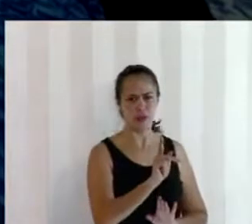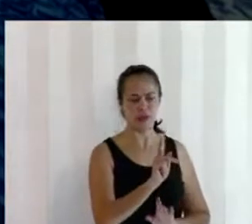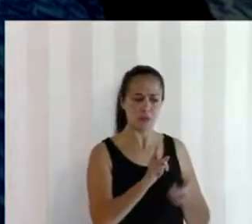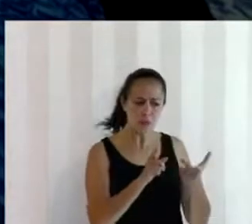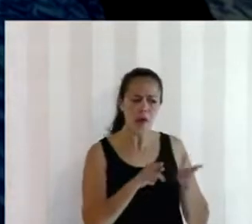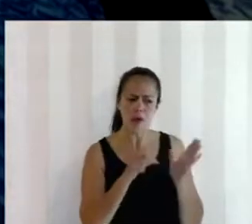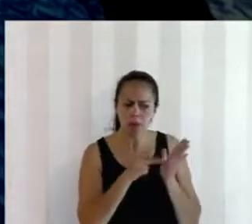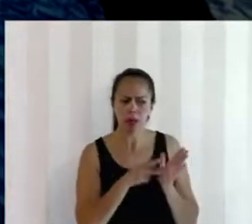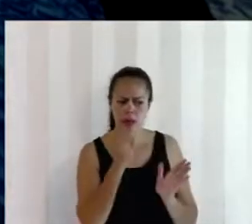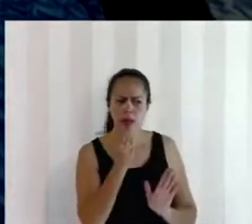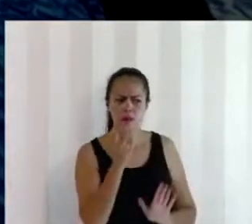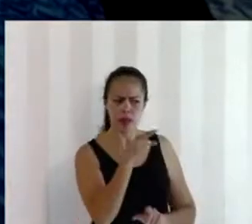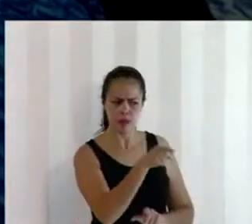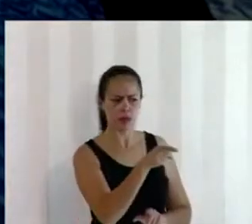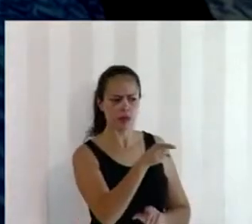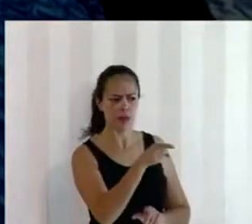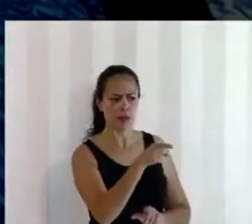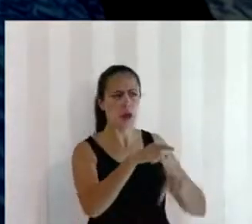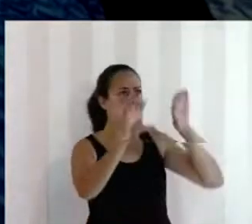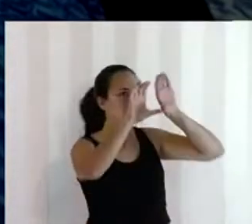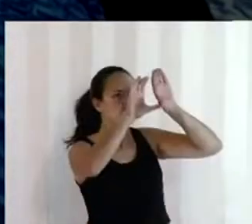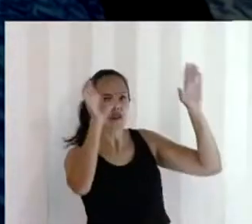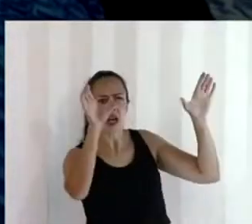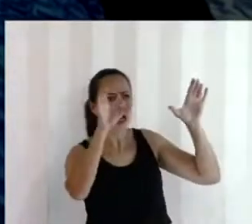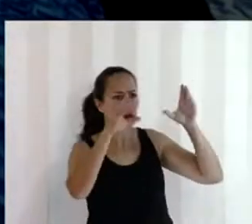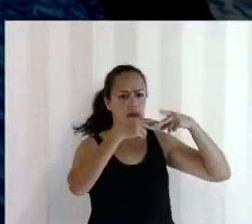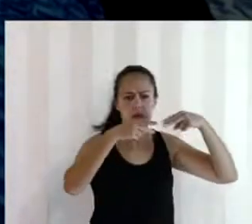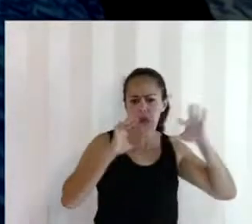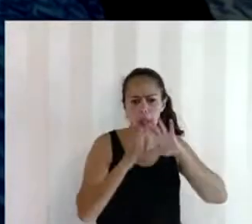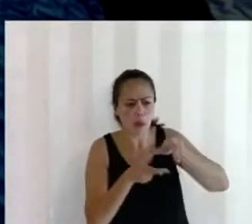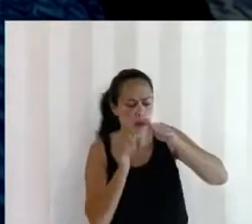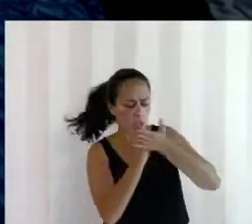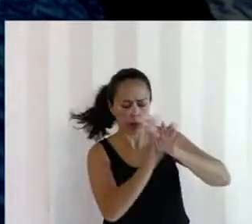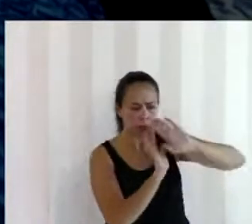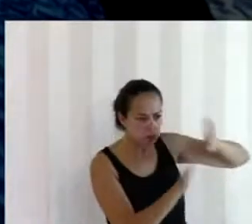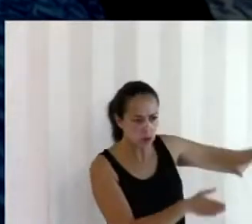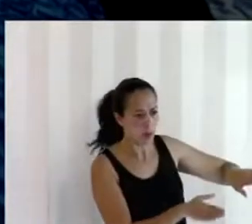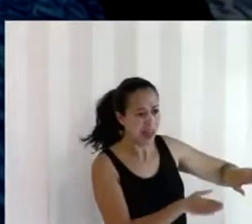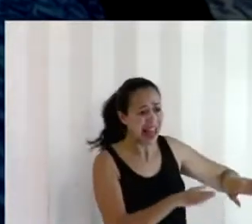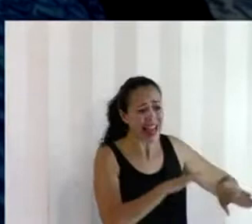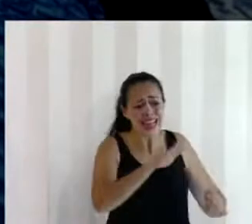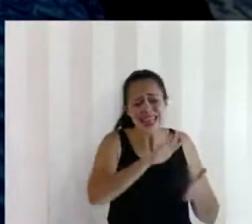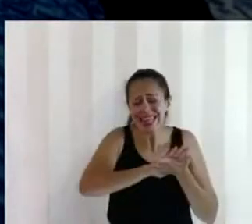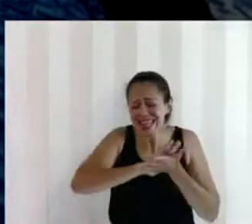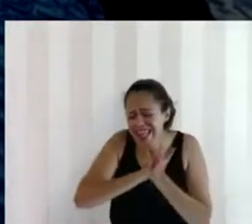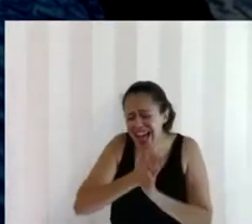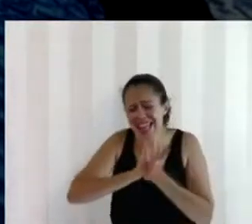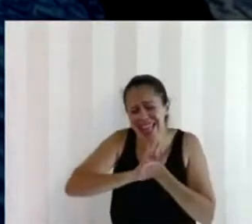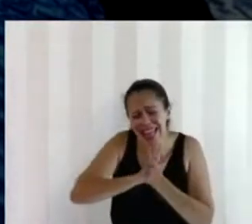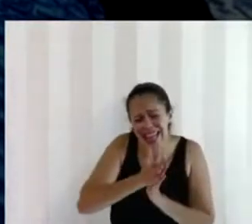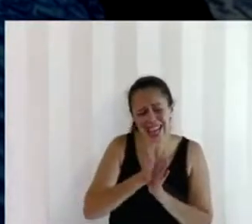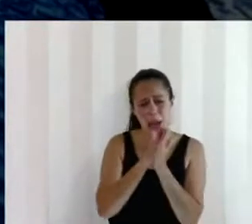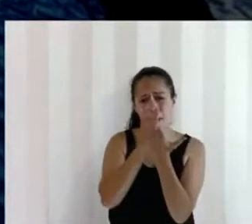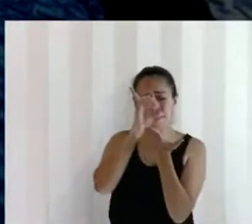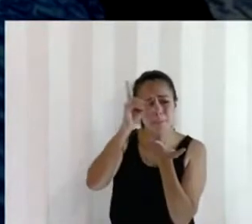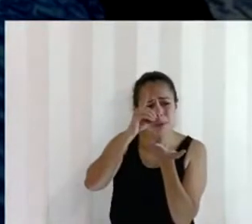passem, nem um i ou um tio jamais passará da lei, até que tudo se